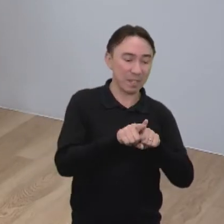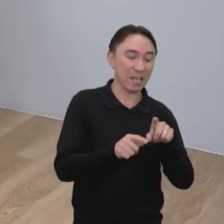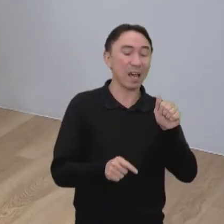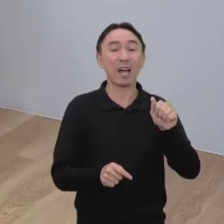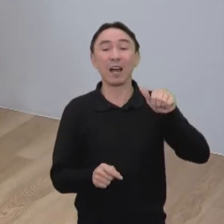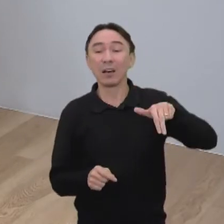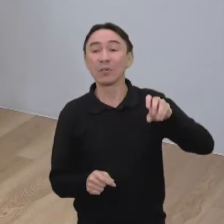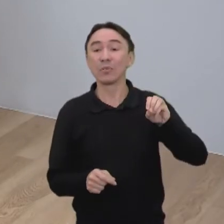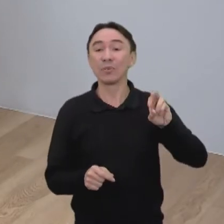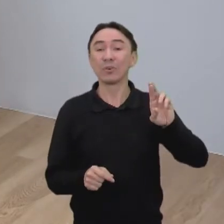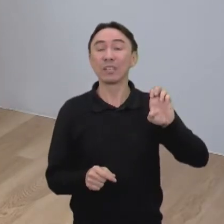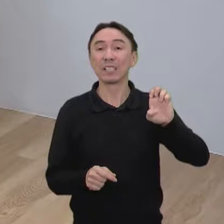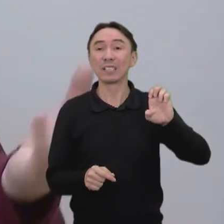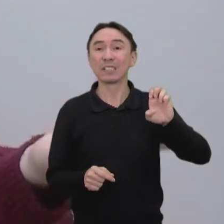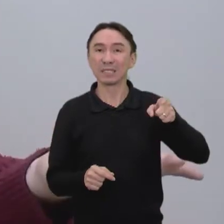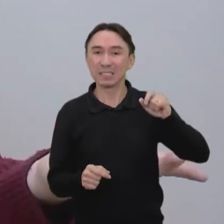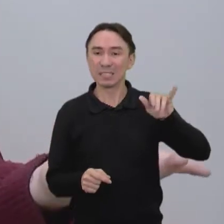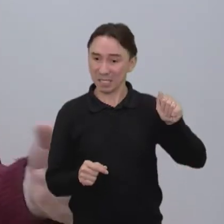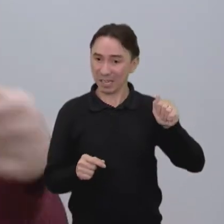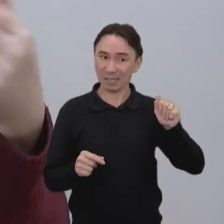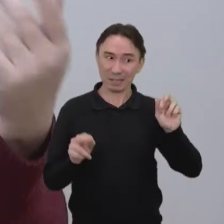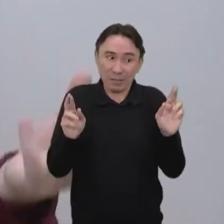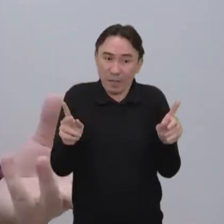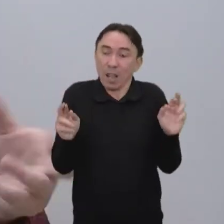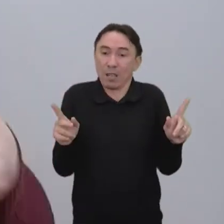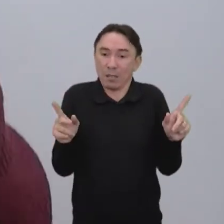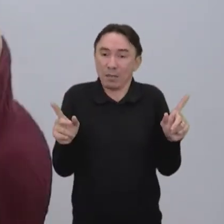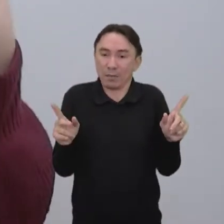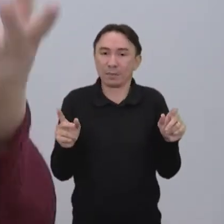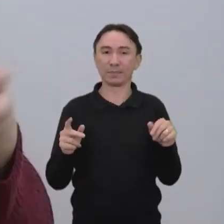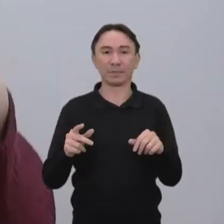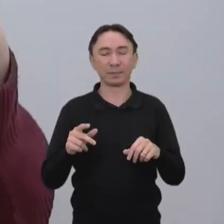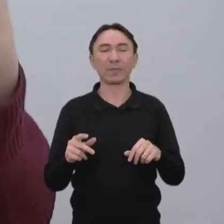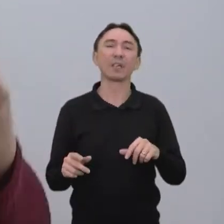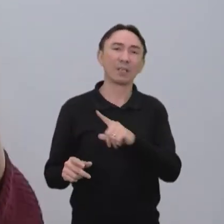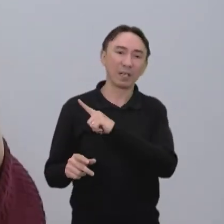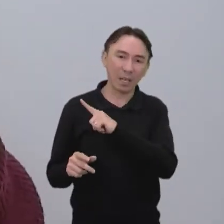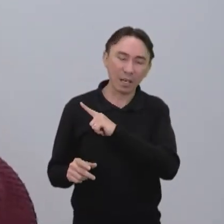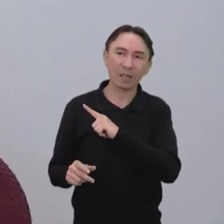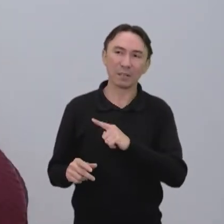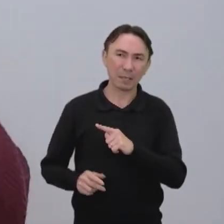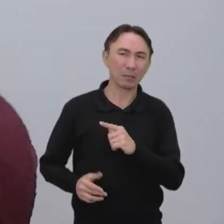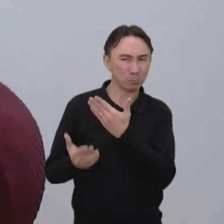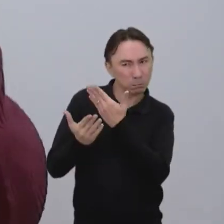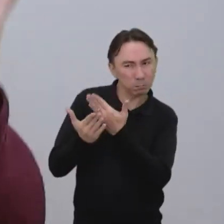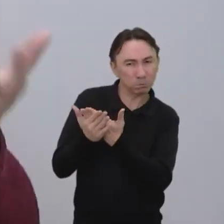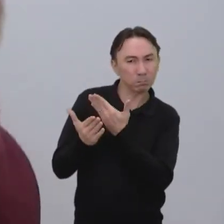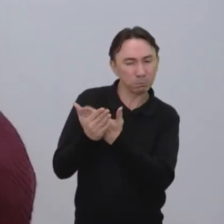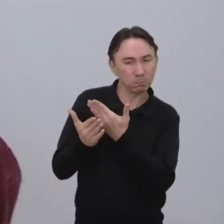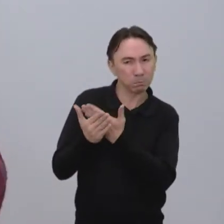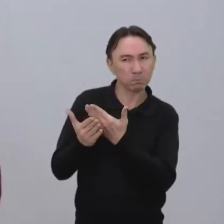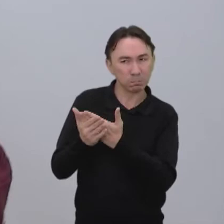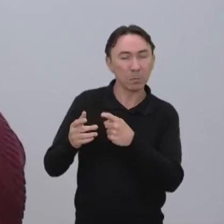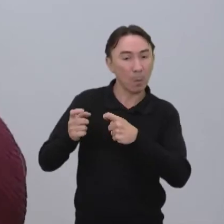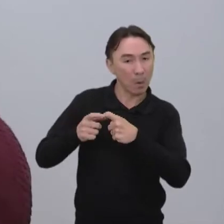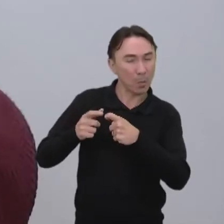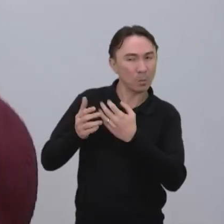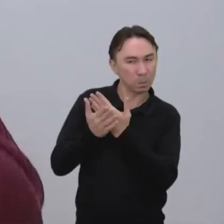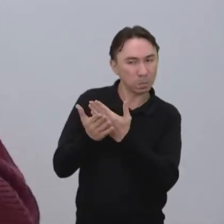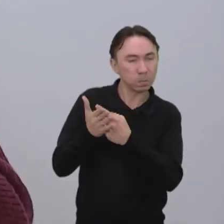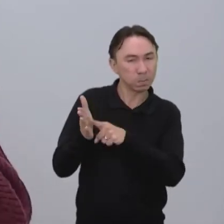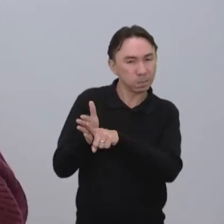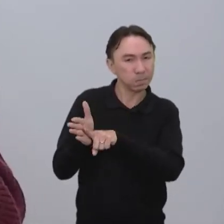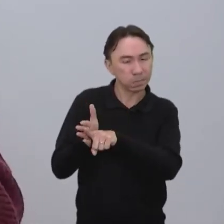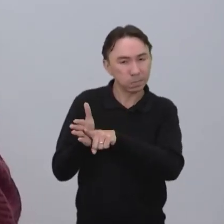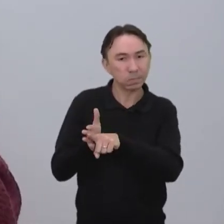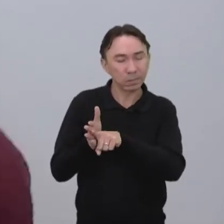né, Pri? Perfeito. Mesmo nos estudos, né, nos estudos médicos, sociológicos, a bulimia e a anorexia, claro, elas são